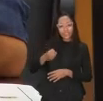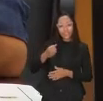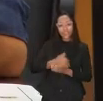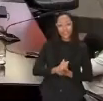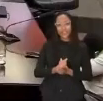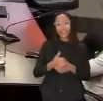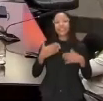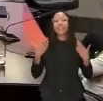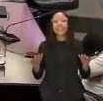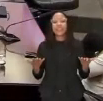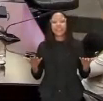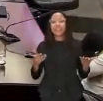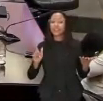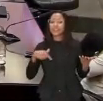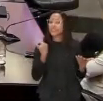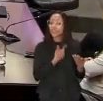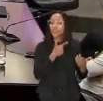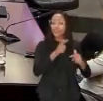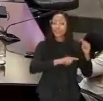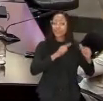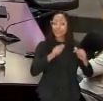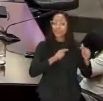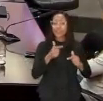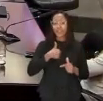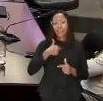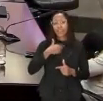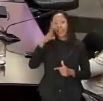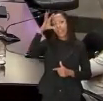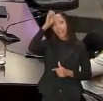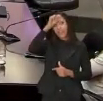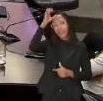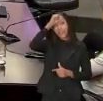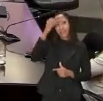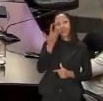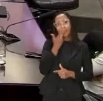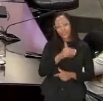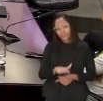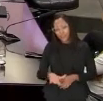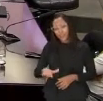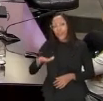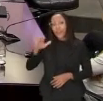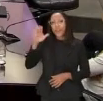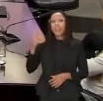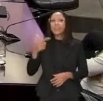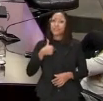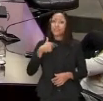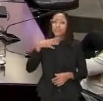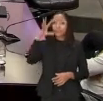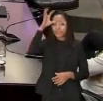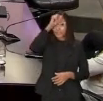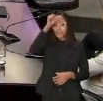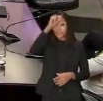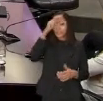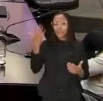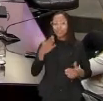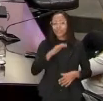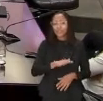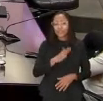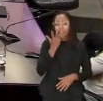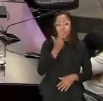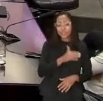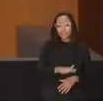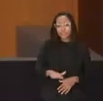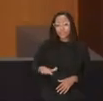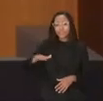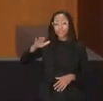é o que nós sabemos fazer, o que eu aprendi desde criança foi mexer com leite. E todo tirador de leite que aprendeu desde criança,